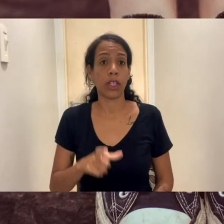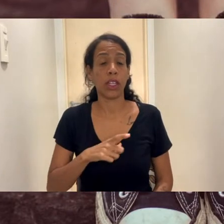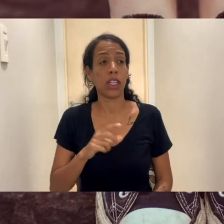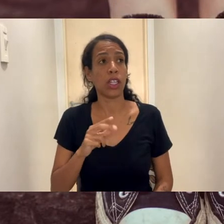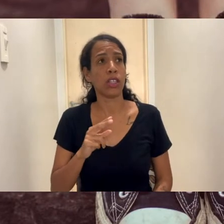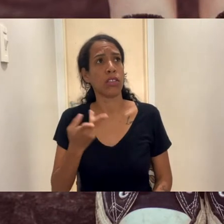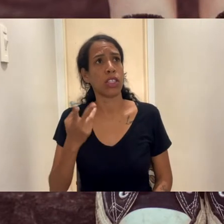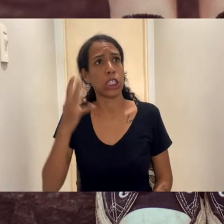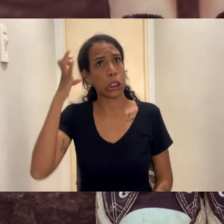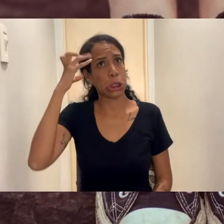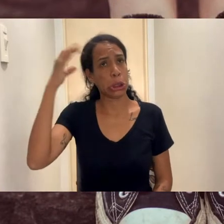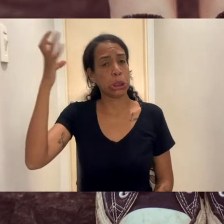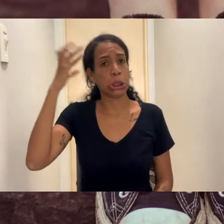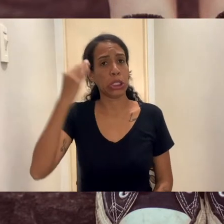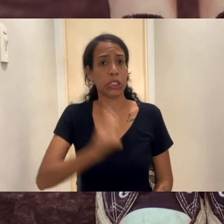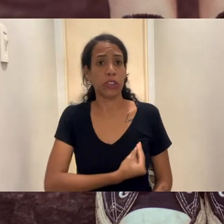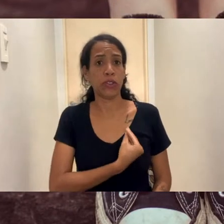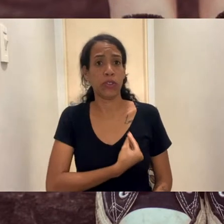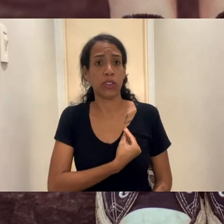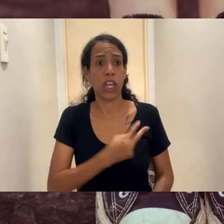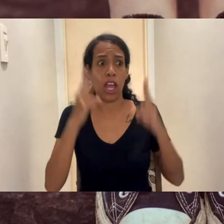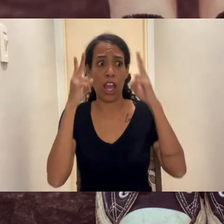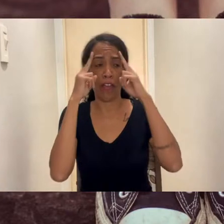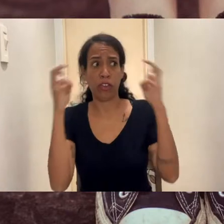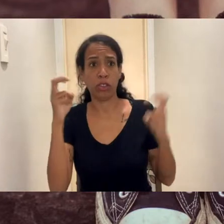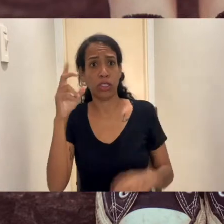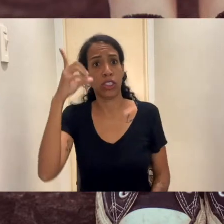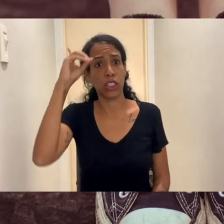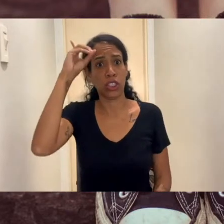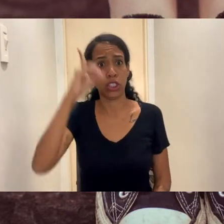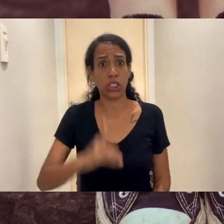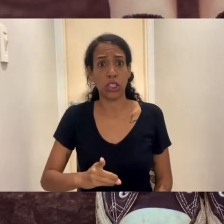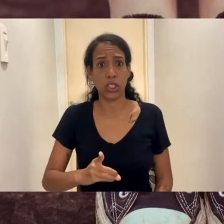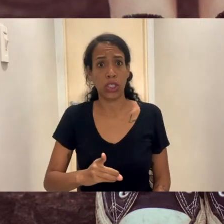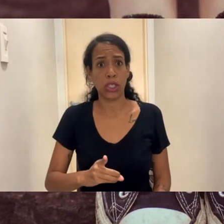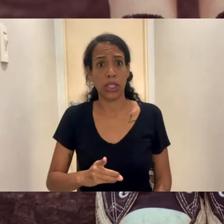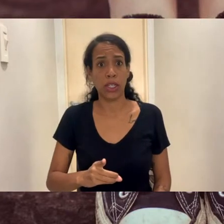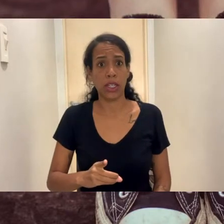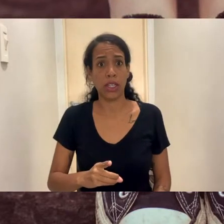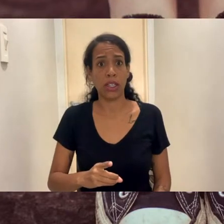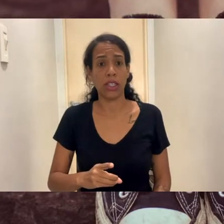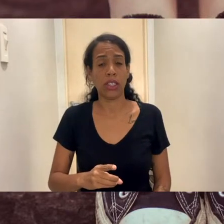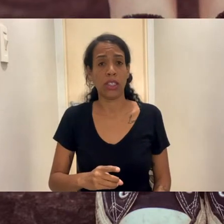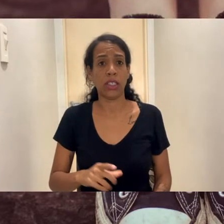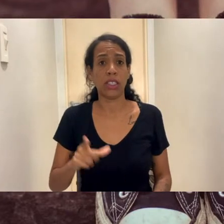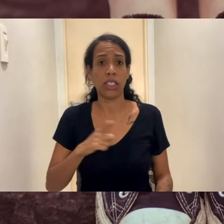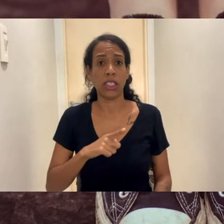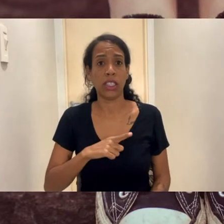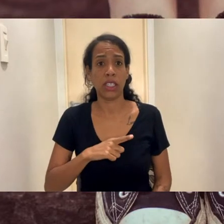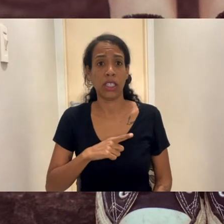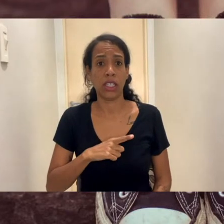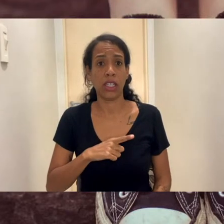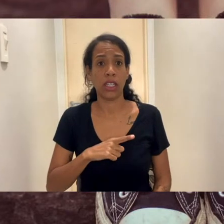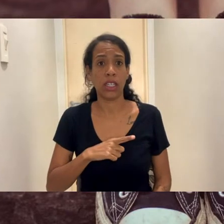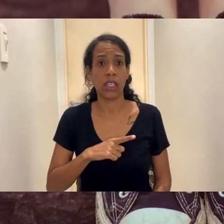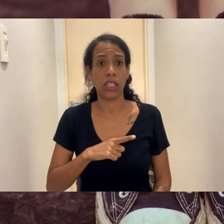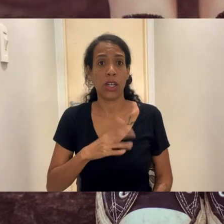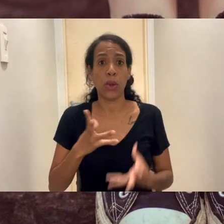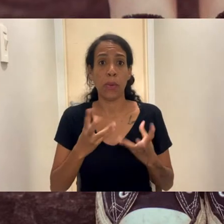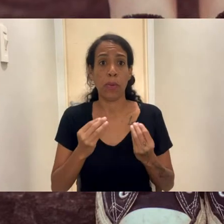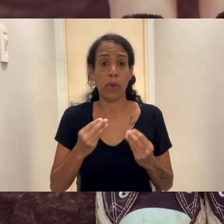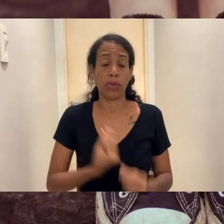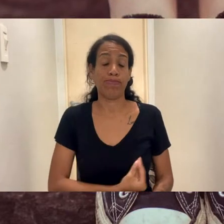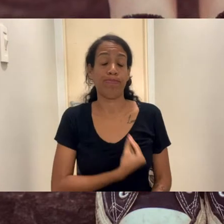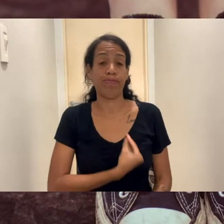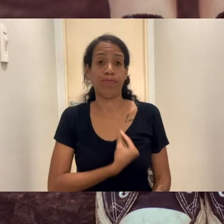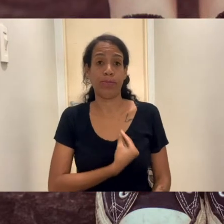vida onde a violação de direitos, dos direitos mais básicos, elas estão extremamente